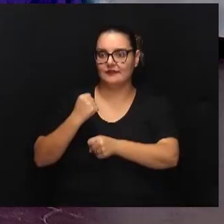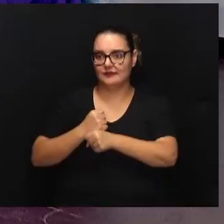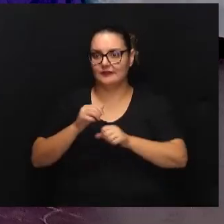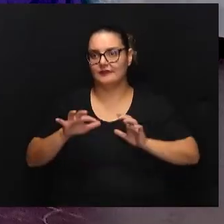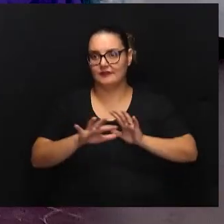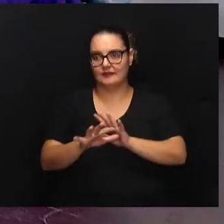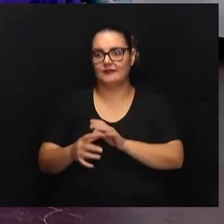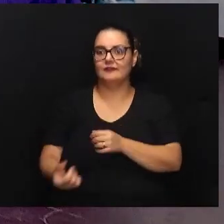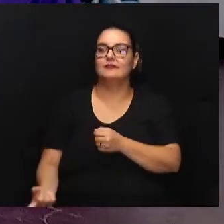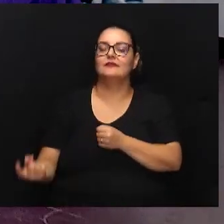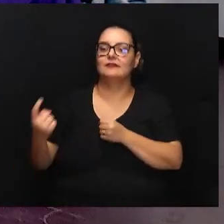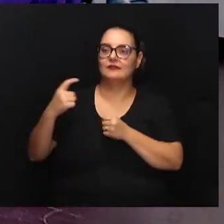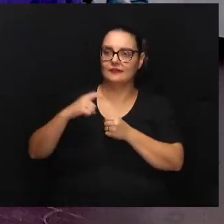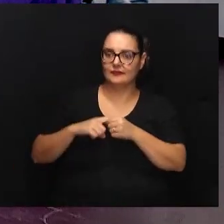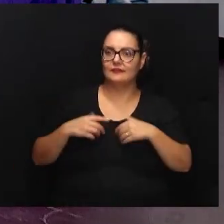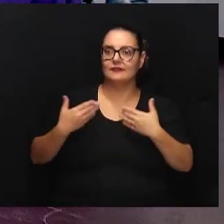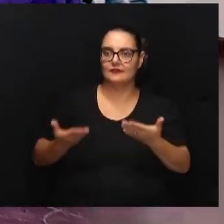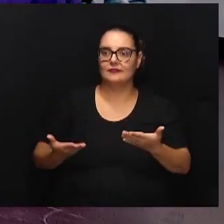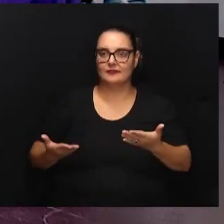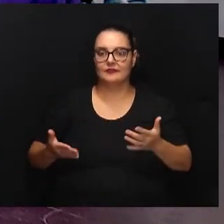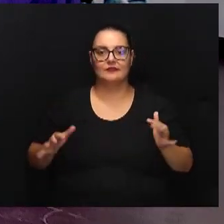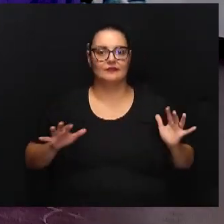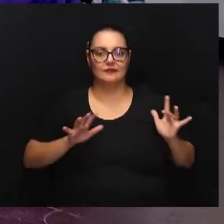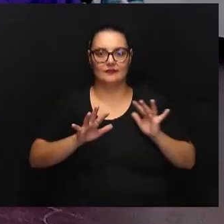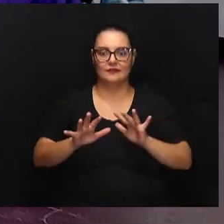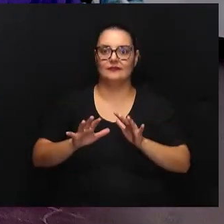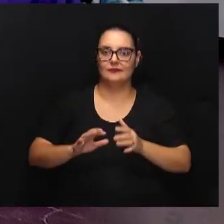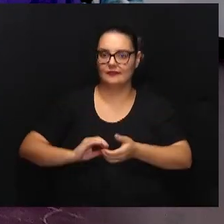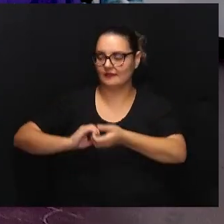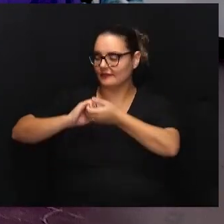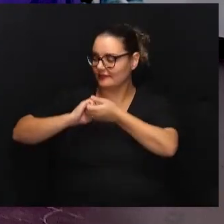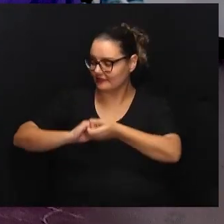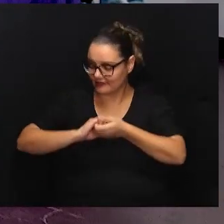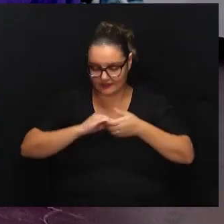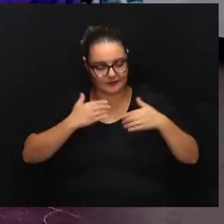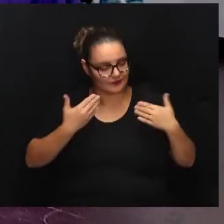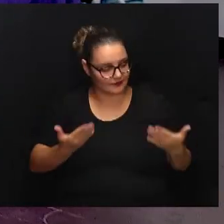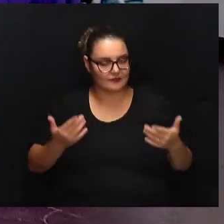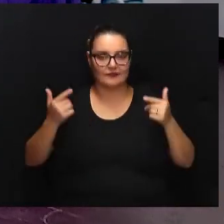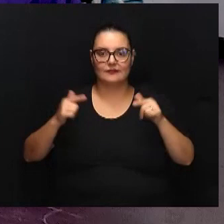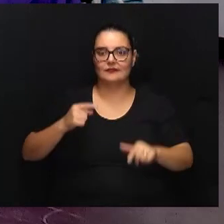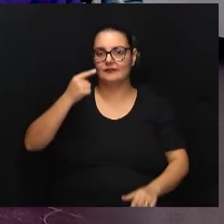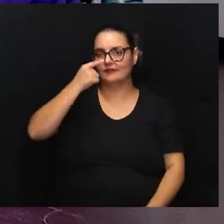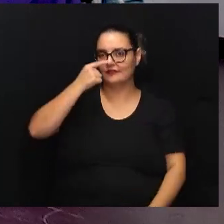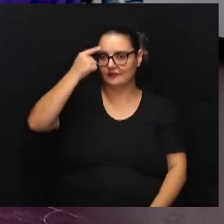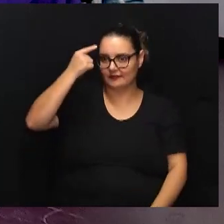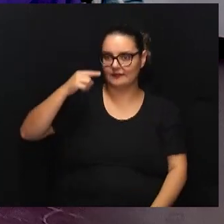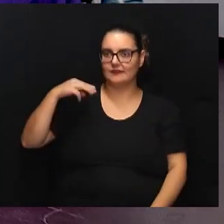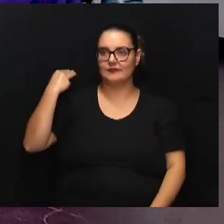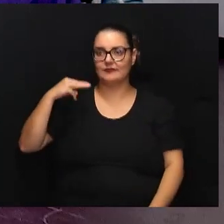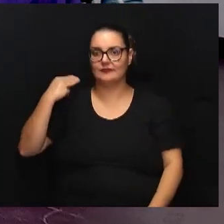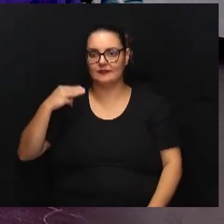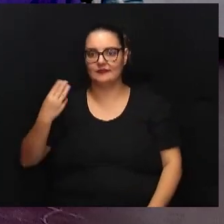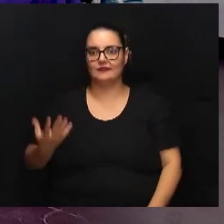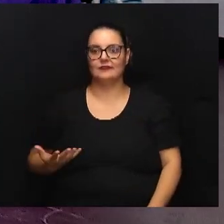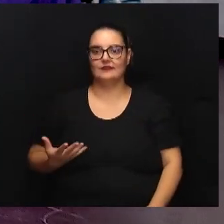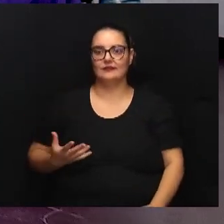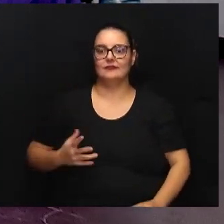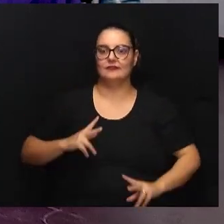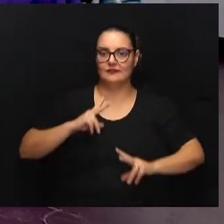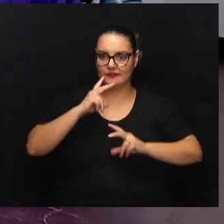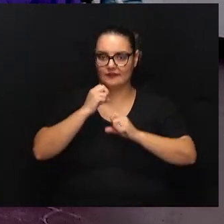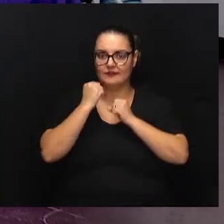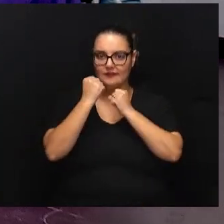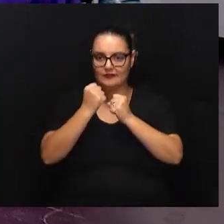depois de 11 anos a Parada de Osasco voltou e está aí na rua. Saudar esse espaço pela Paola,